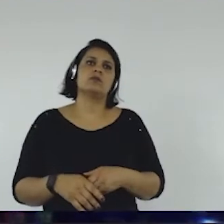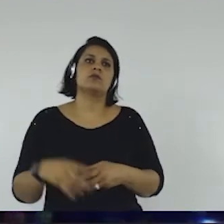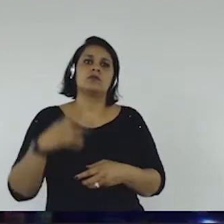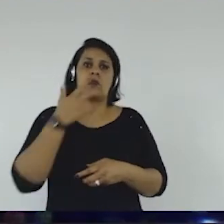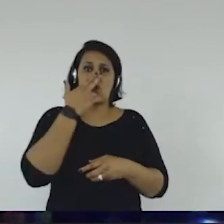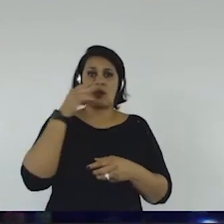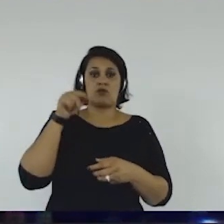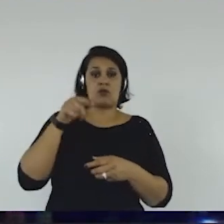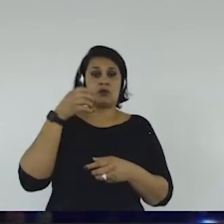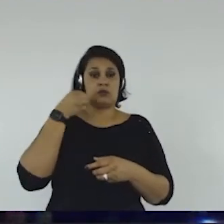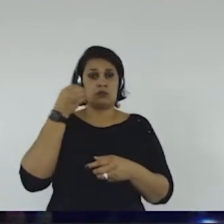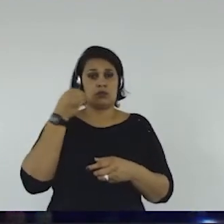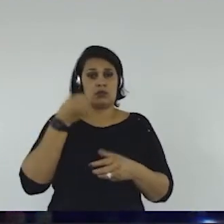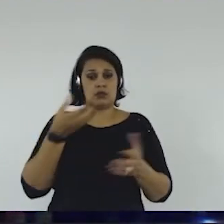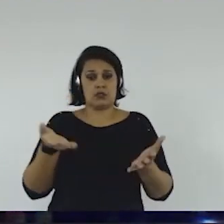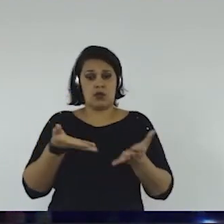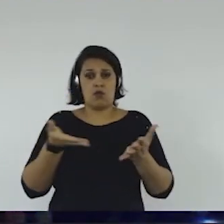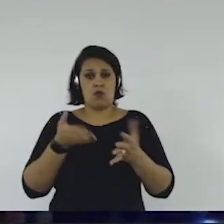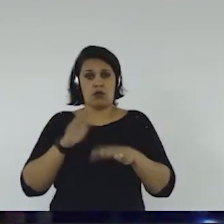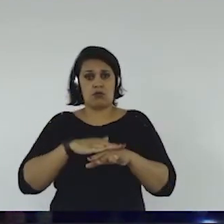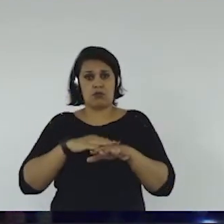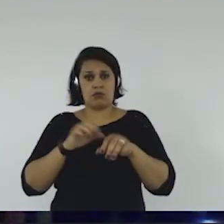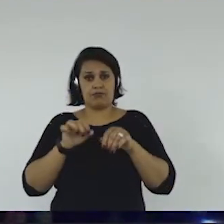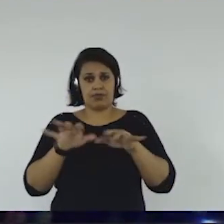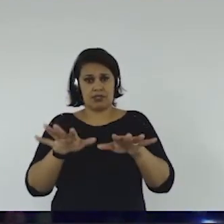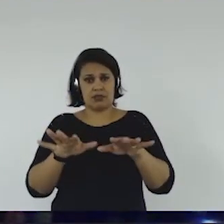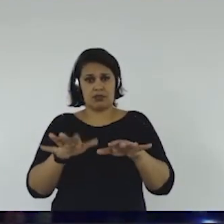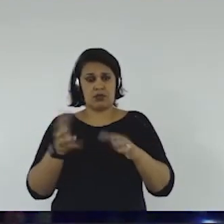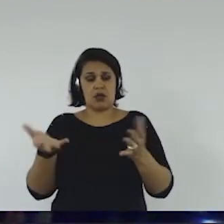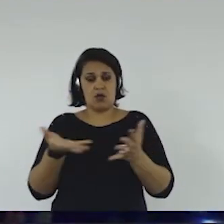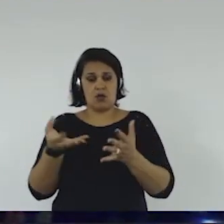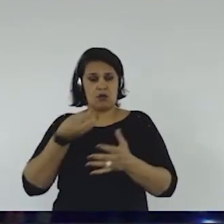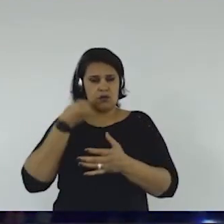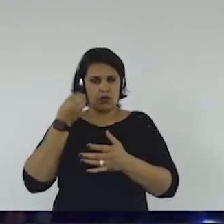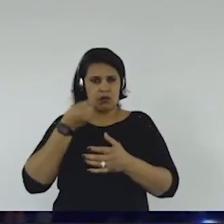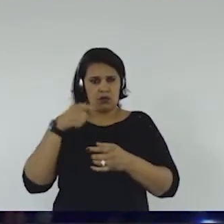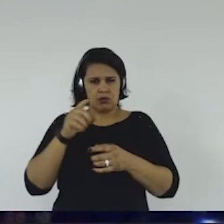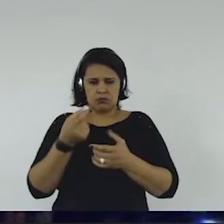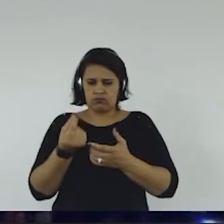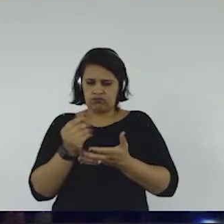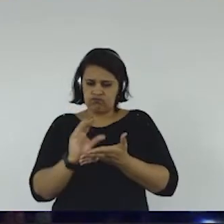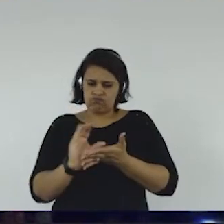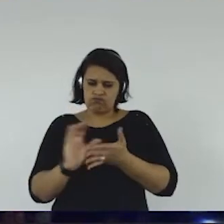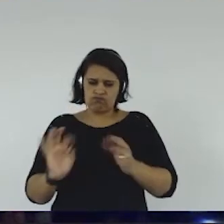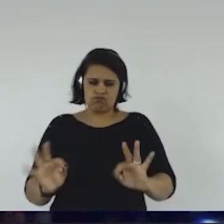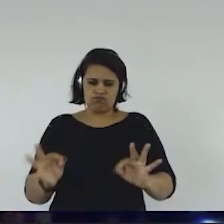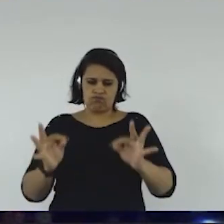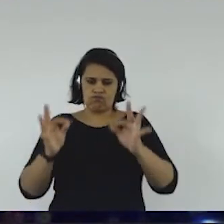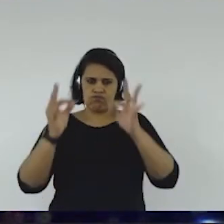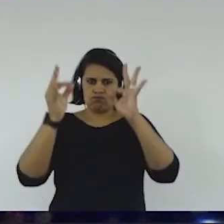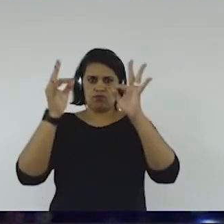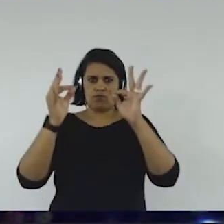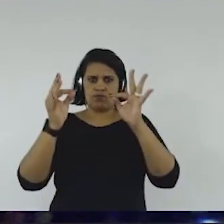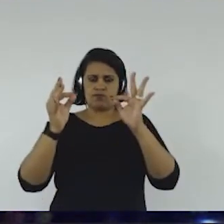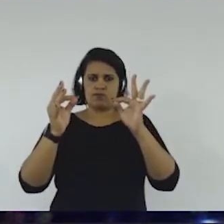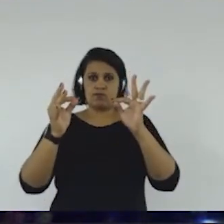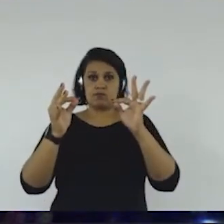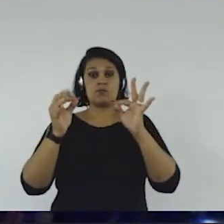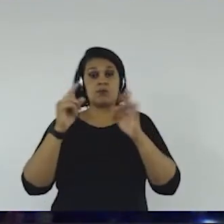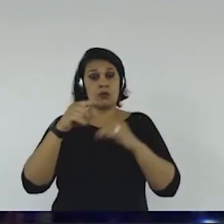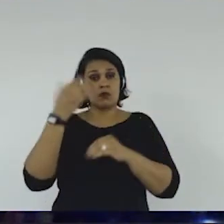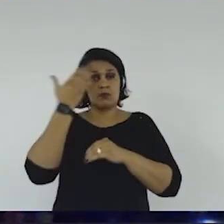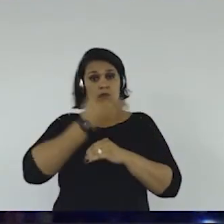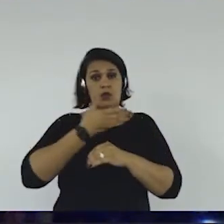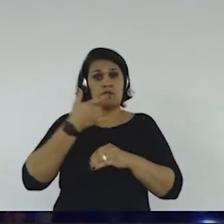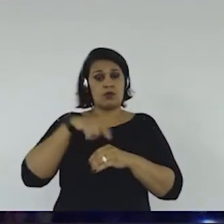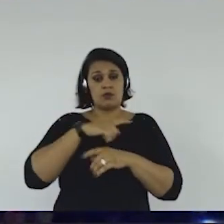experiência que nós passamos neste período, investindo em tecnologia, nos valendo de recursos tecnológicos, mostrou que